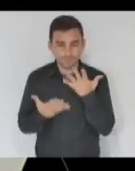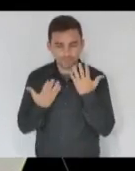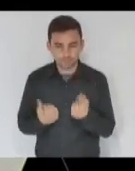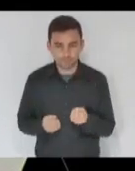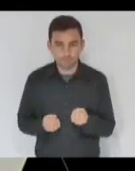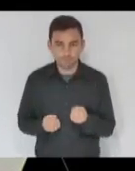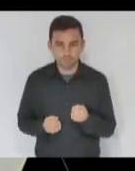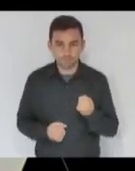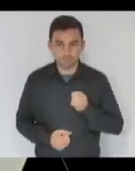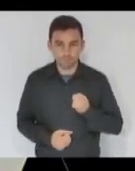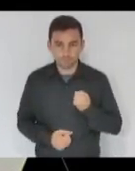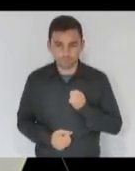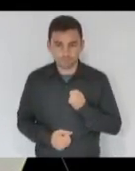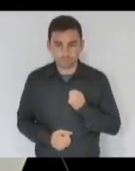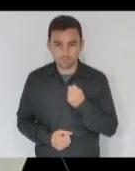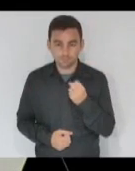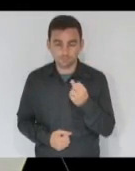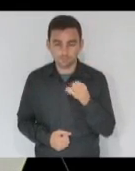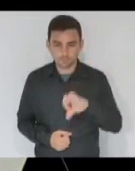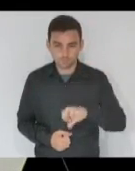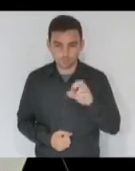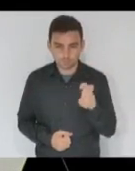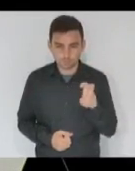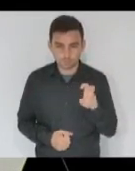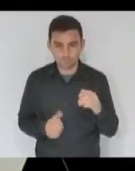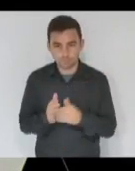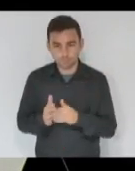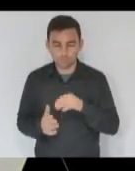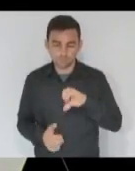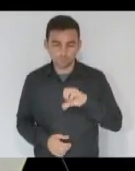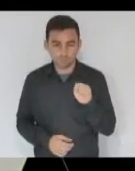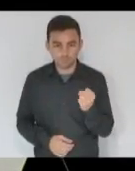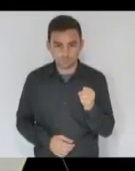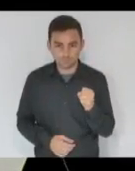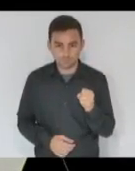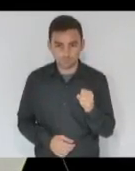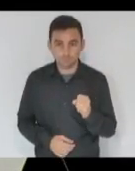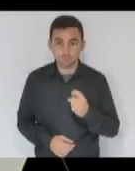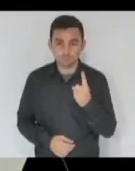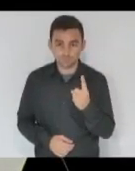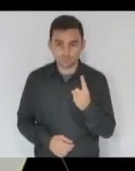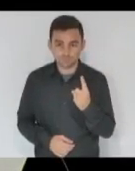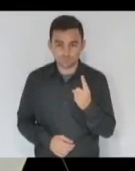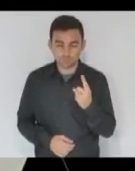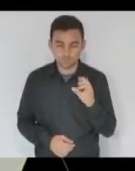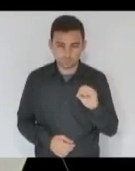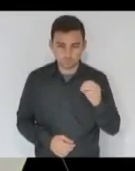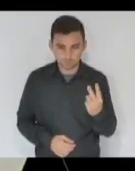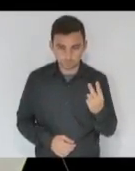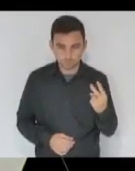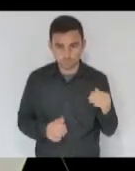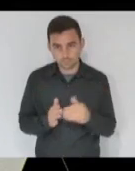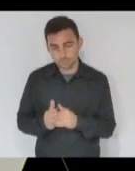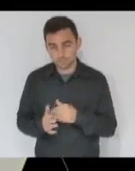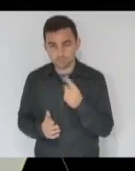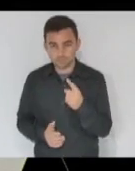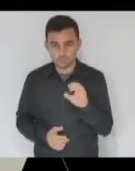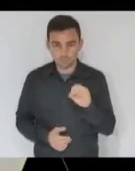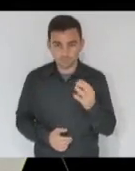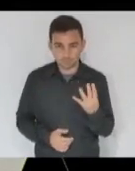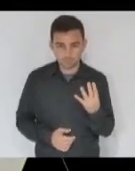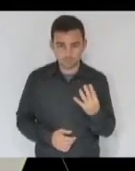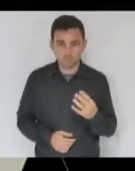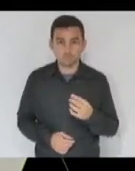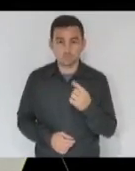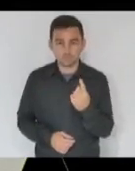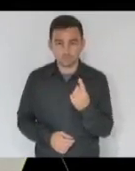requerimentos números 95 a 98, 102 a 104